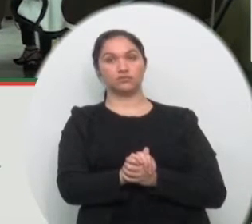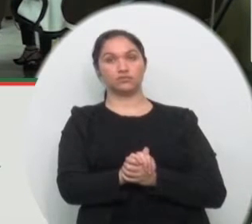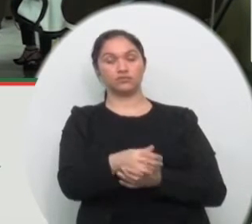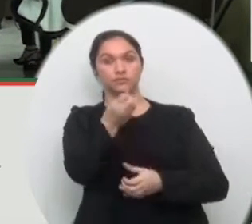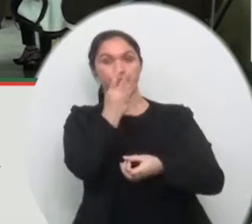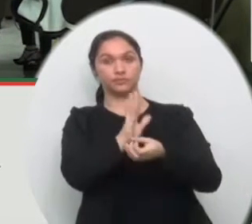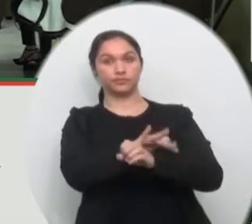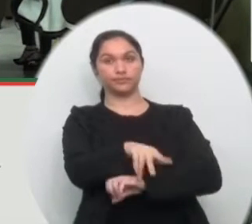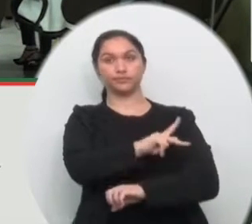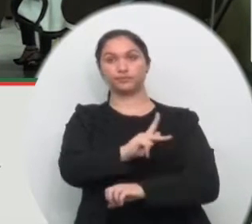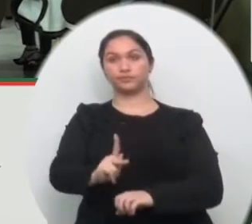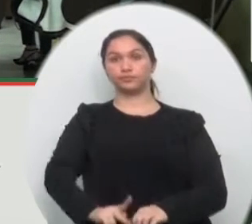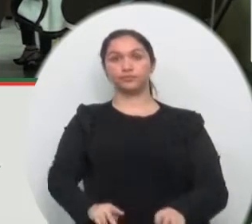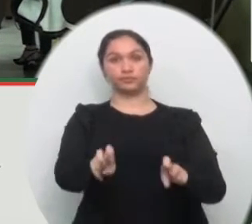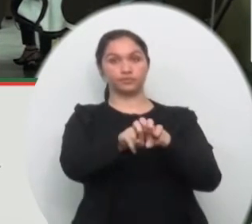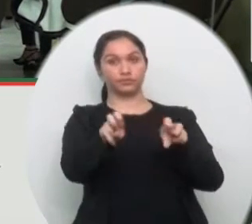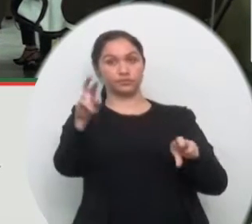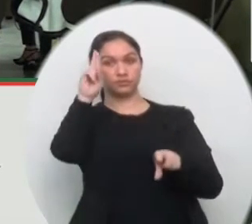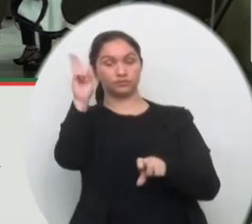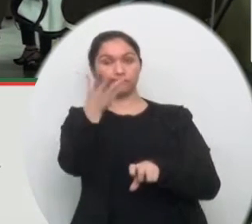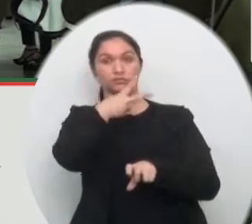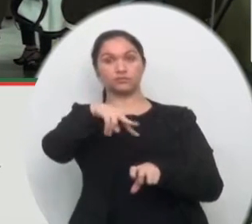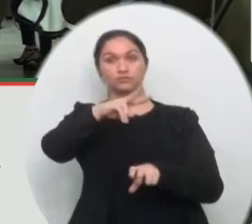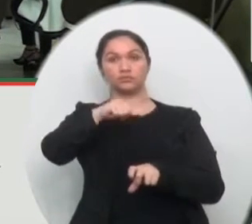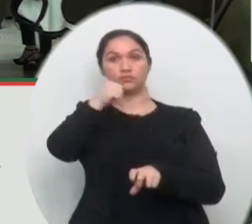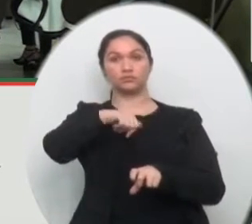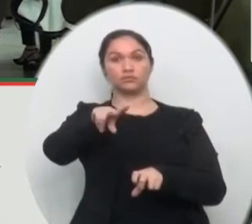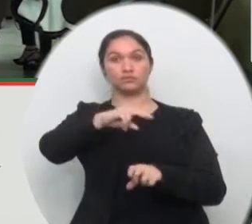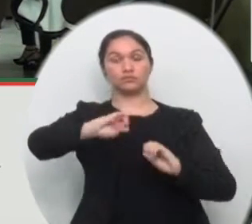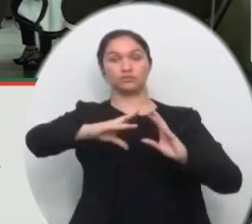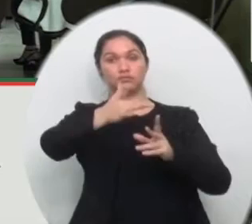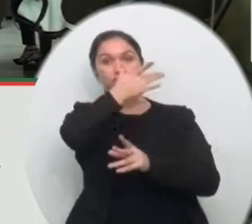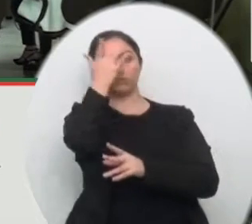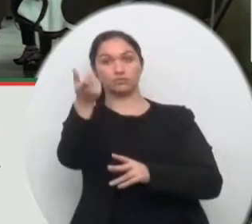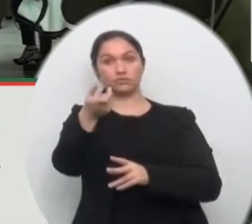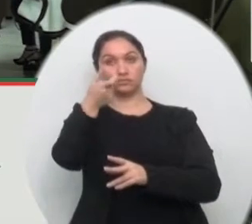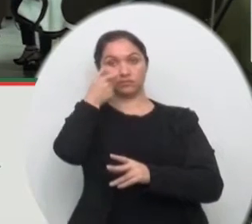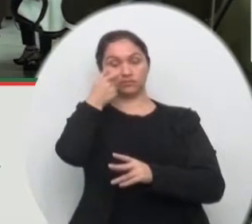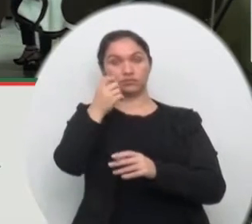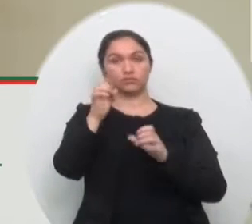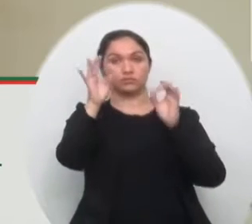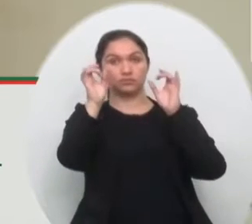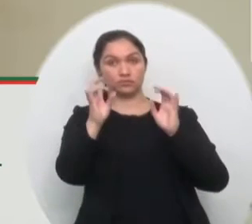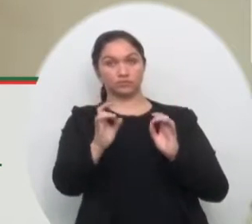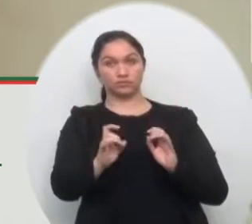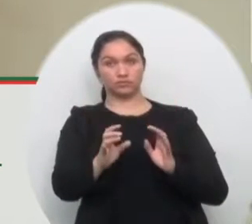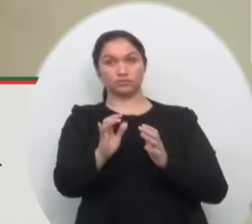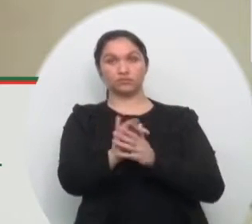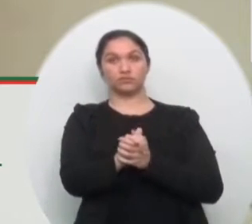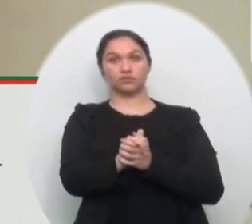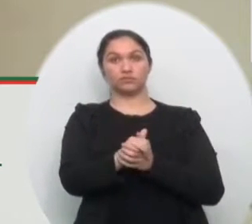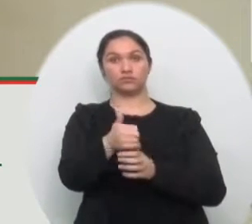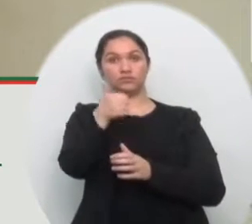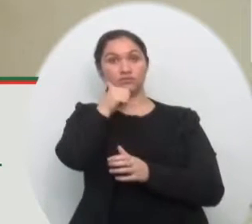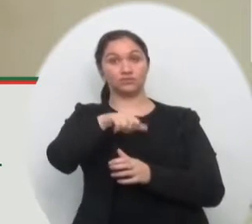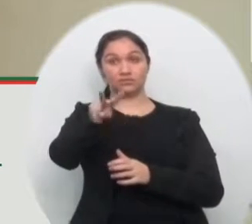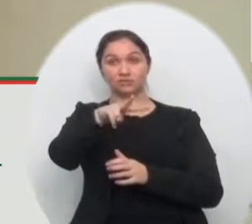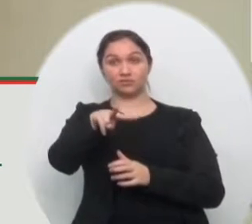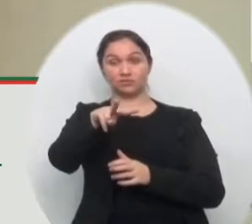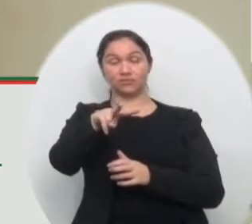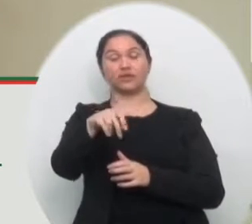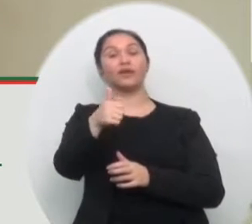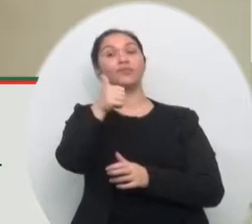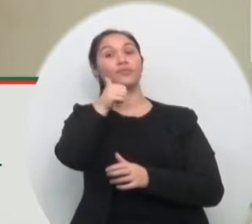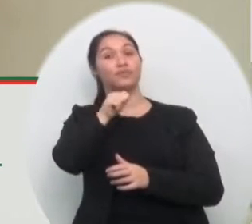Boa noite, presidente, membros da mesa, vereadores, vereadora, público que nos assiste, em especial a vereadora Mirim, ex-vereadora